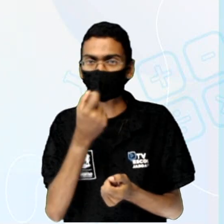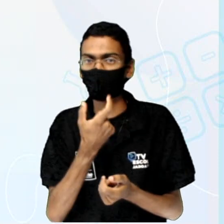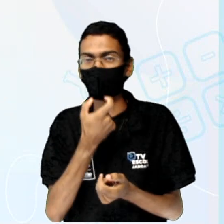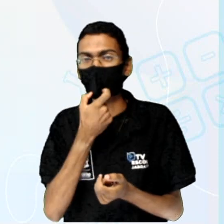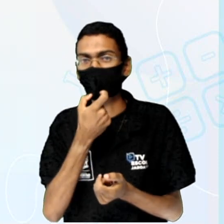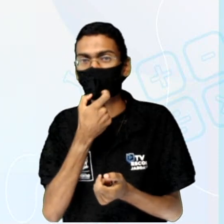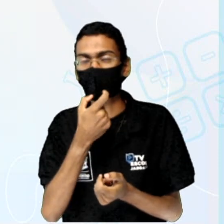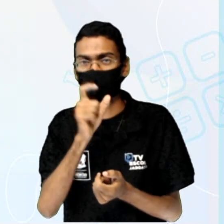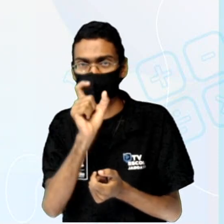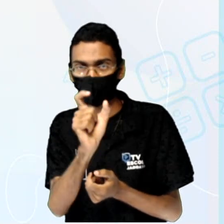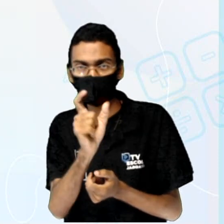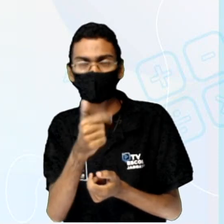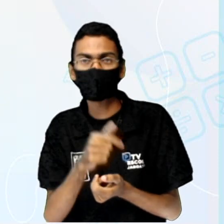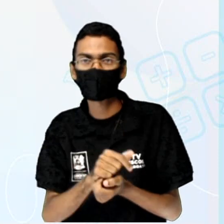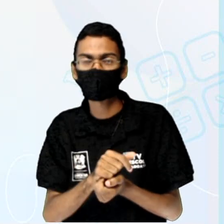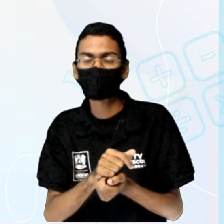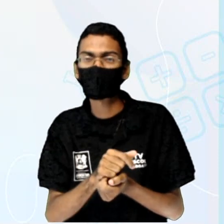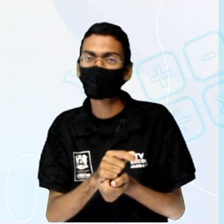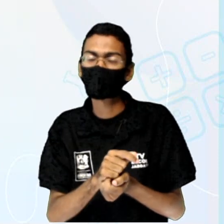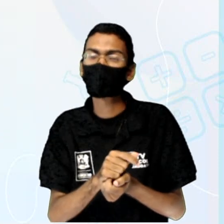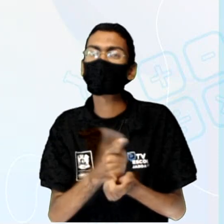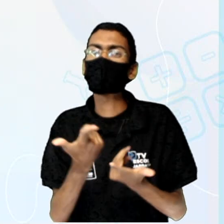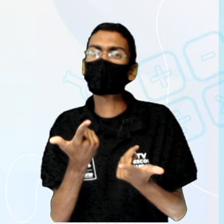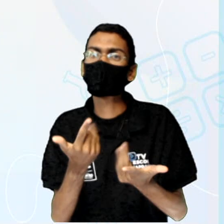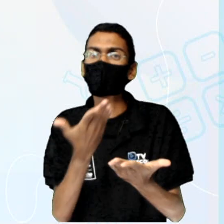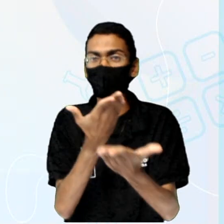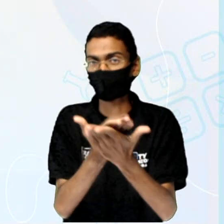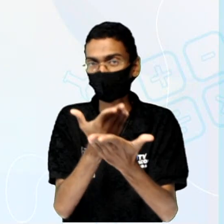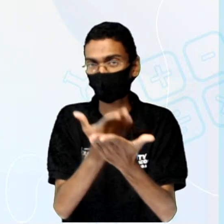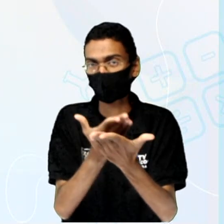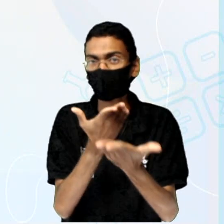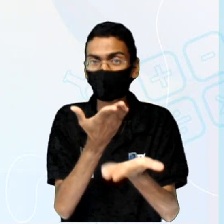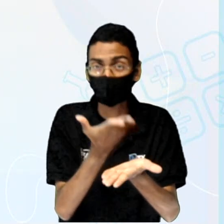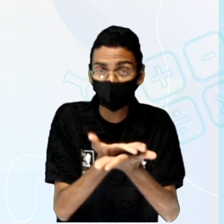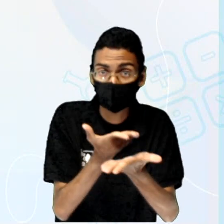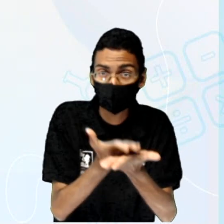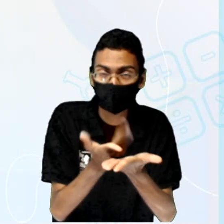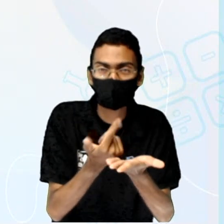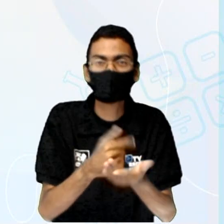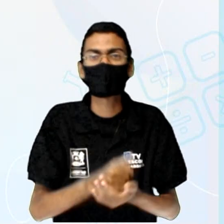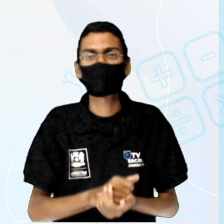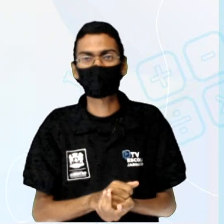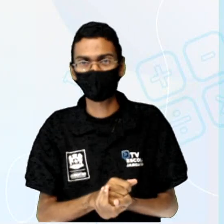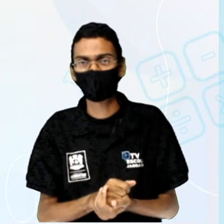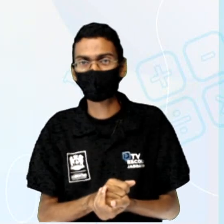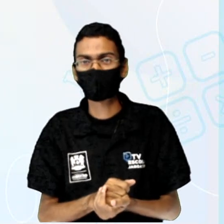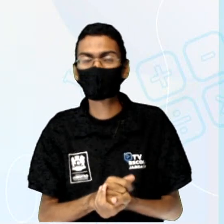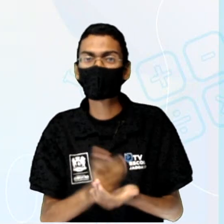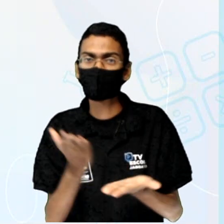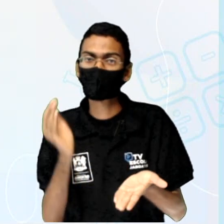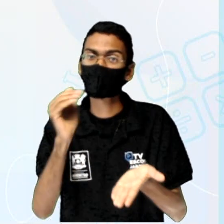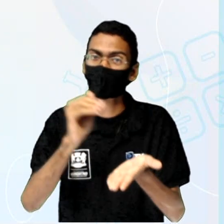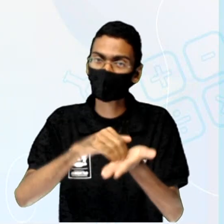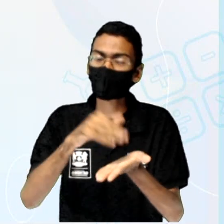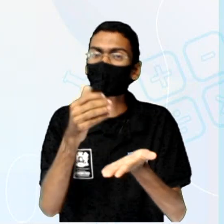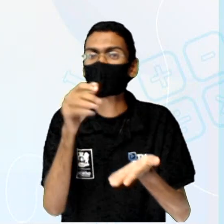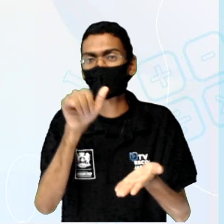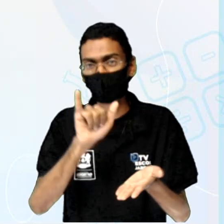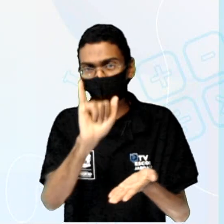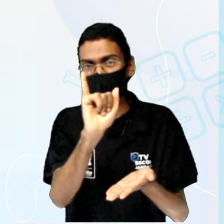estudar, estudo e estudou. Agora, observa, isso quando terminado em Y e antes